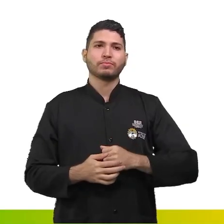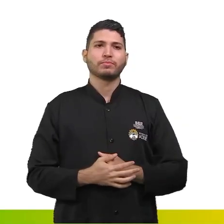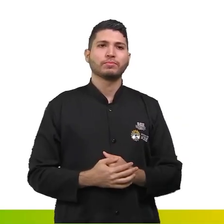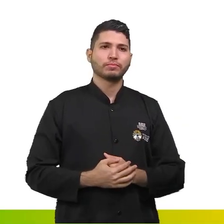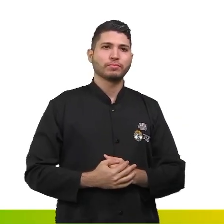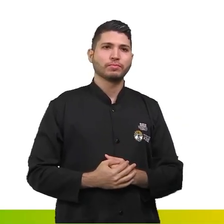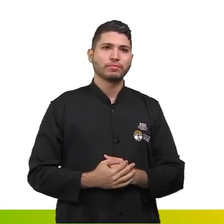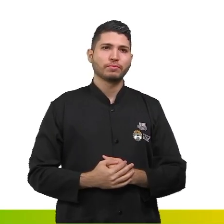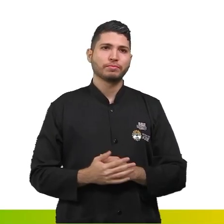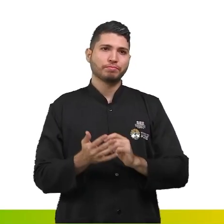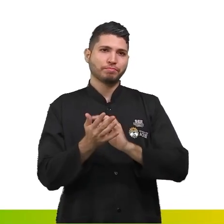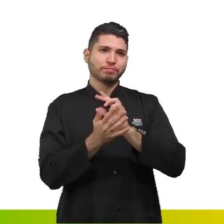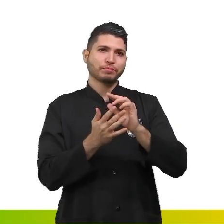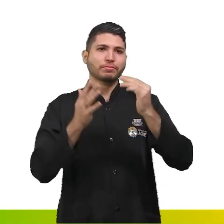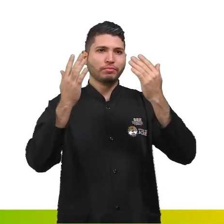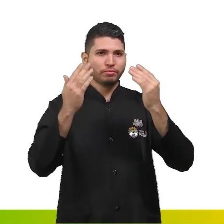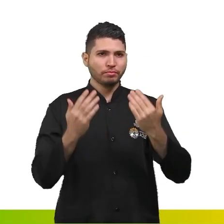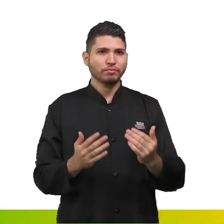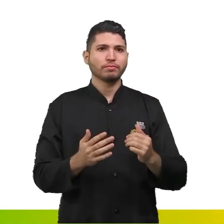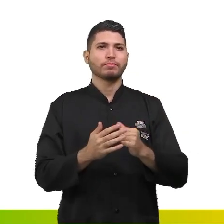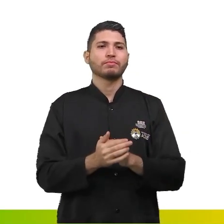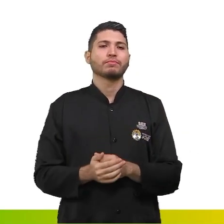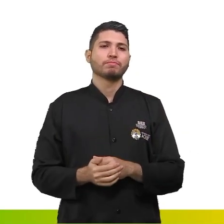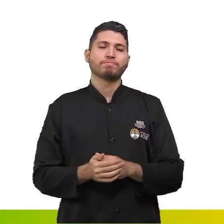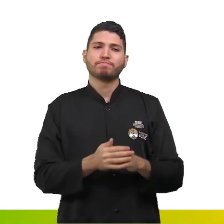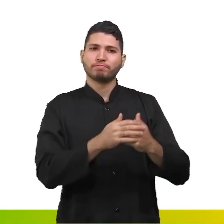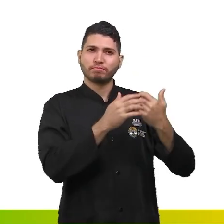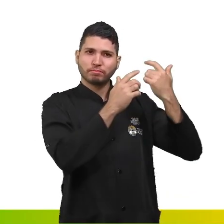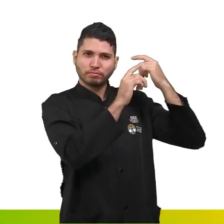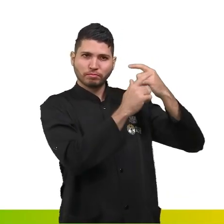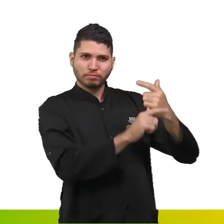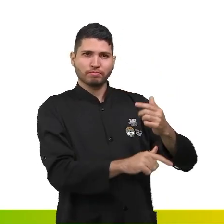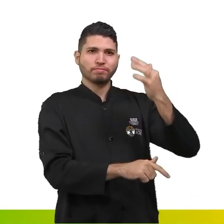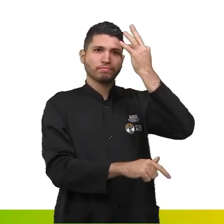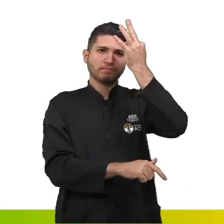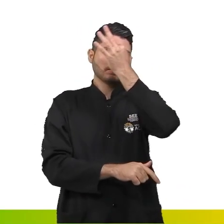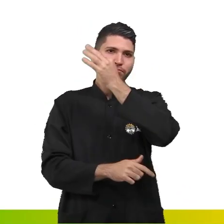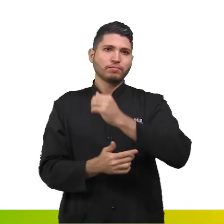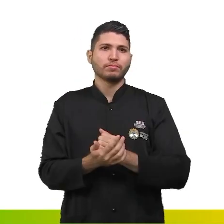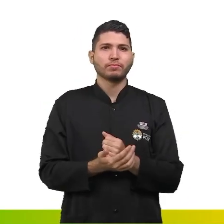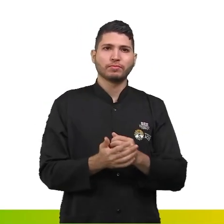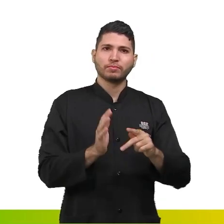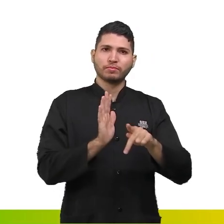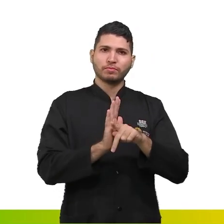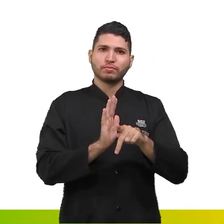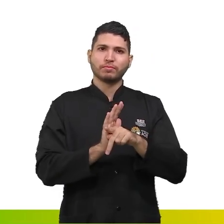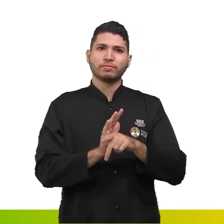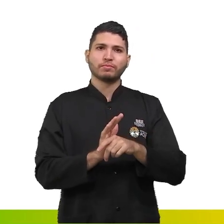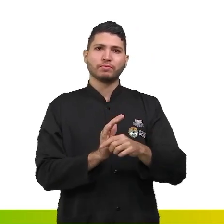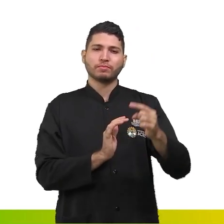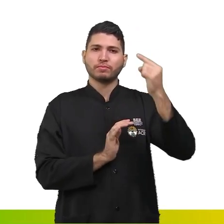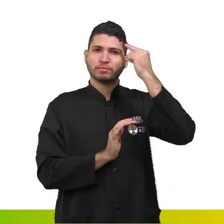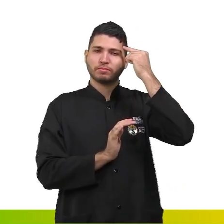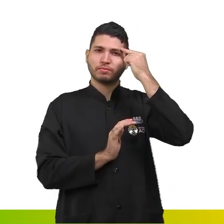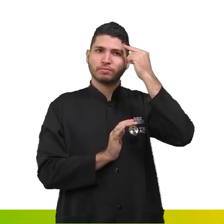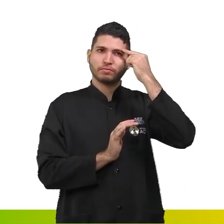Diversidade de abordagens. Cada tradição filosófica possui suas próprias categorias de